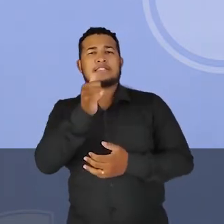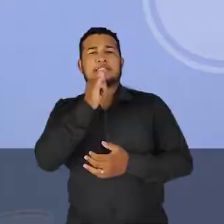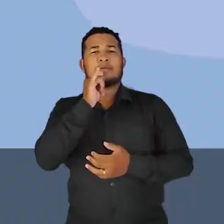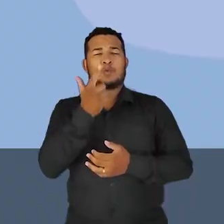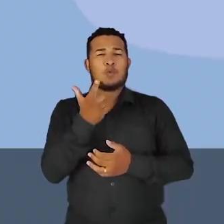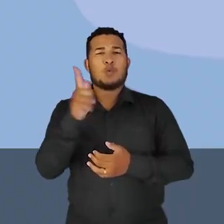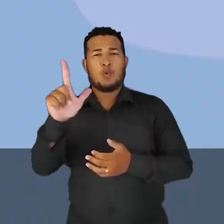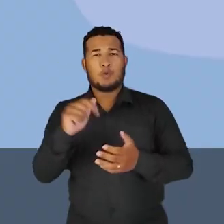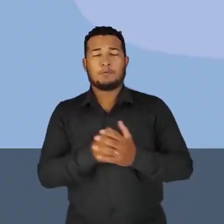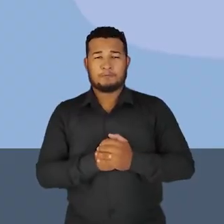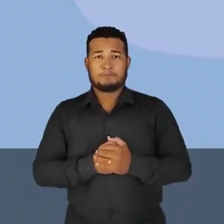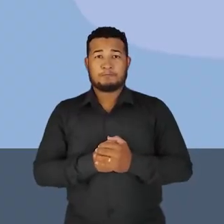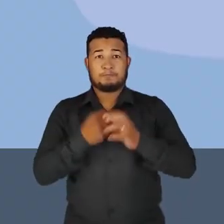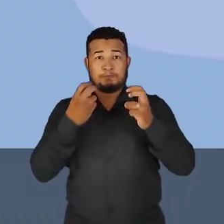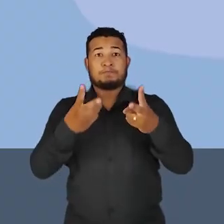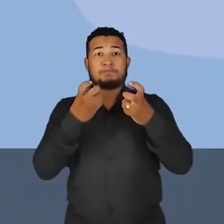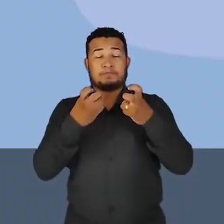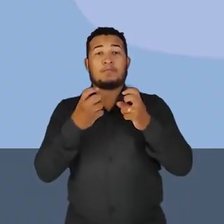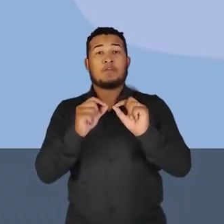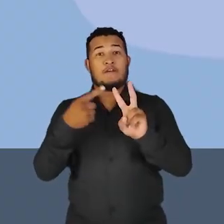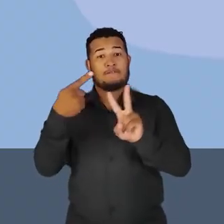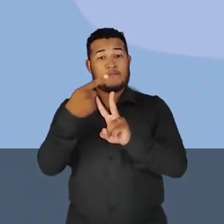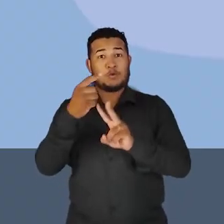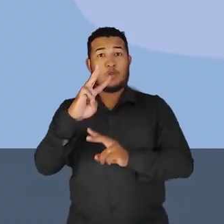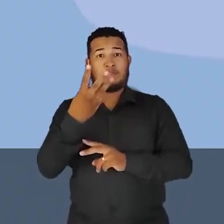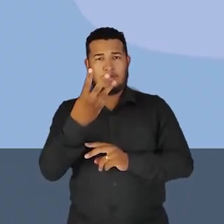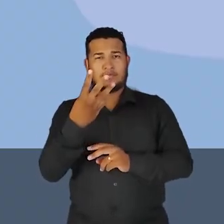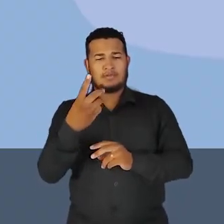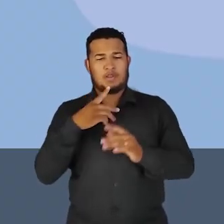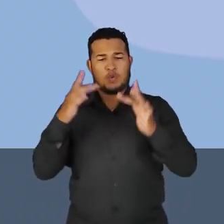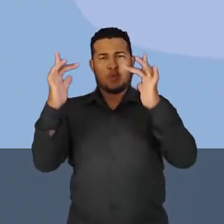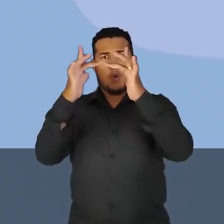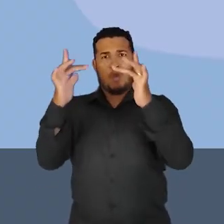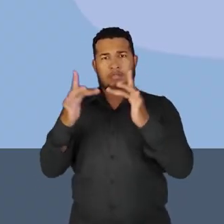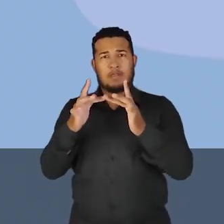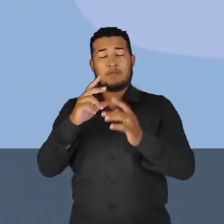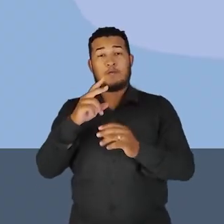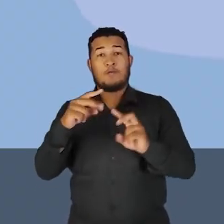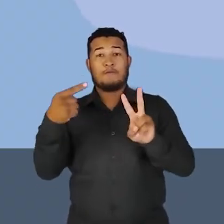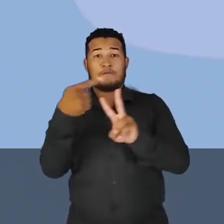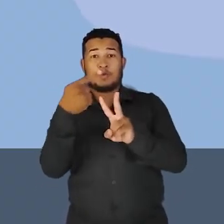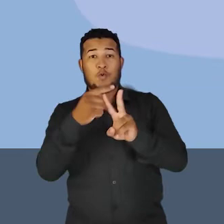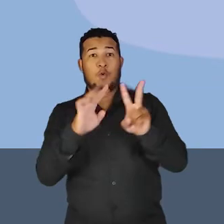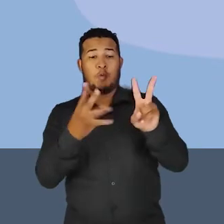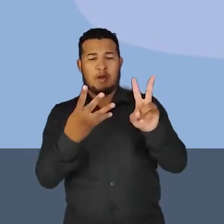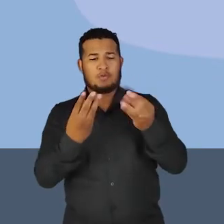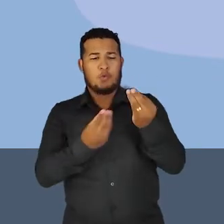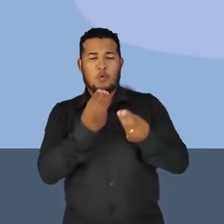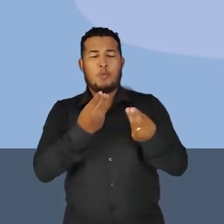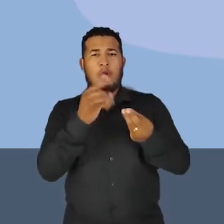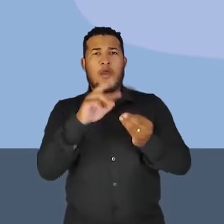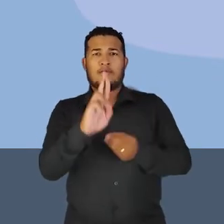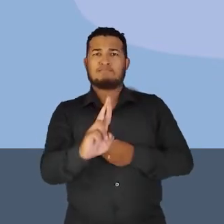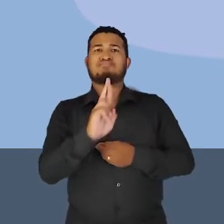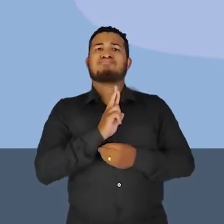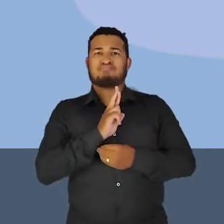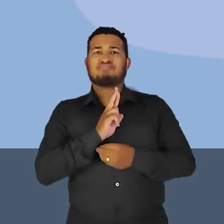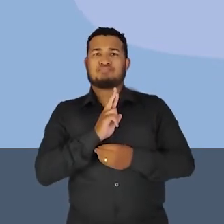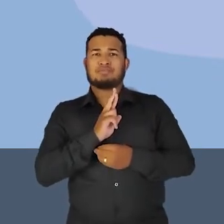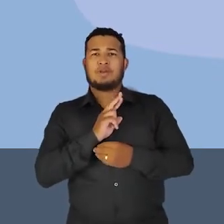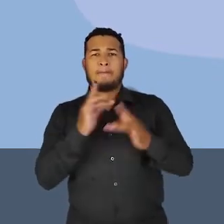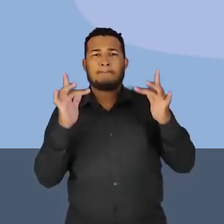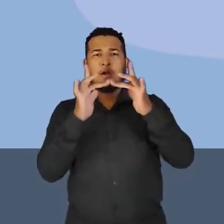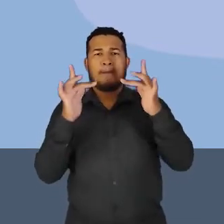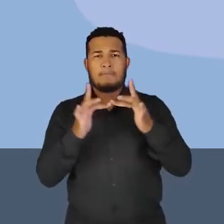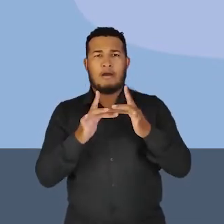exemplo. Observe o vetor 3 se comunicando com o vetor 4 e o resultado dessa comunicação vetorial